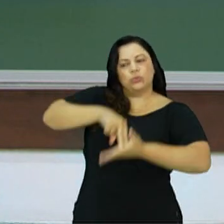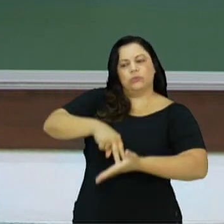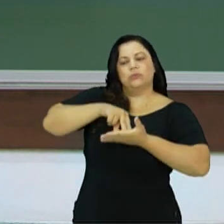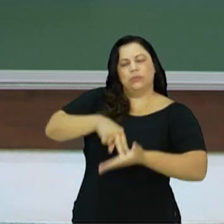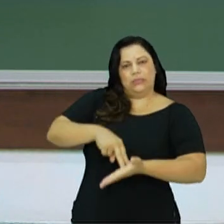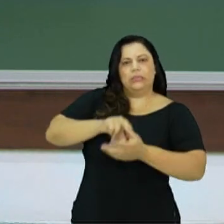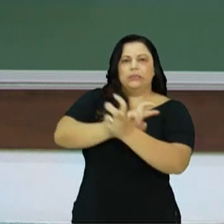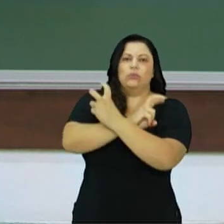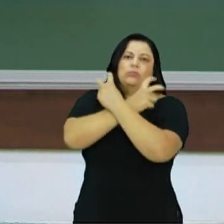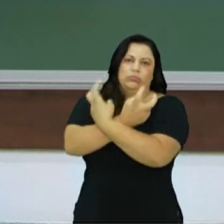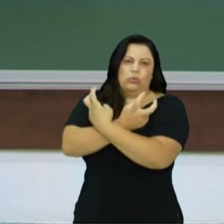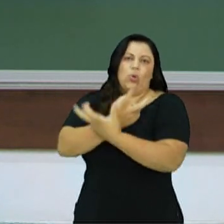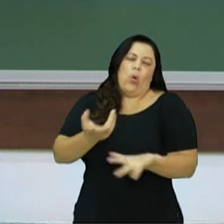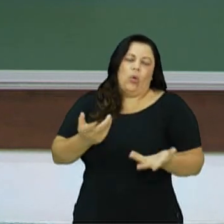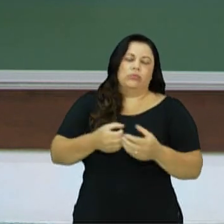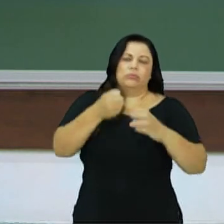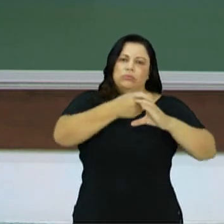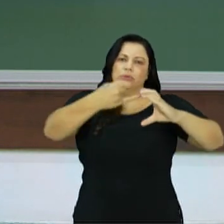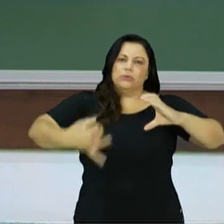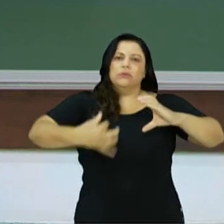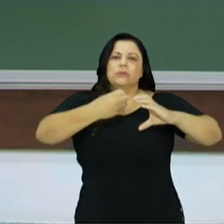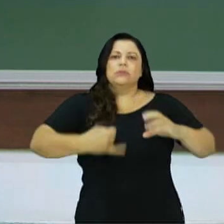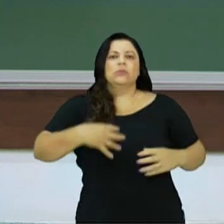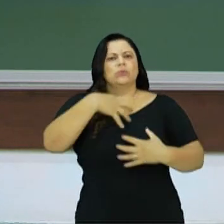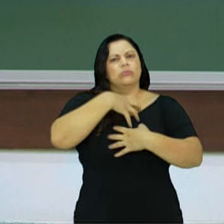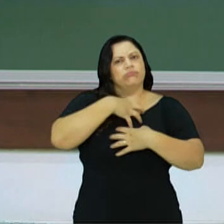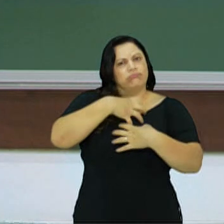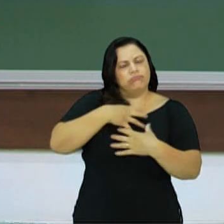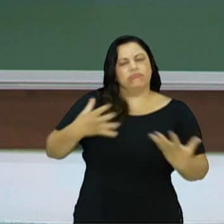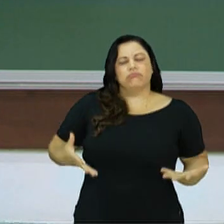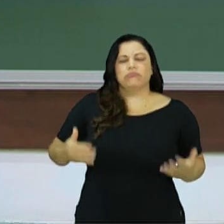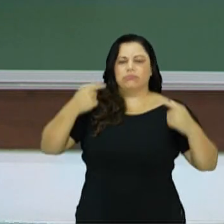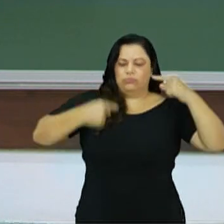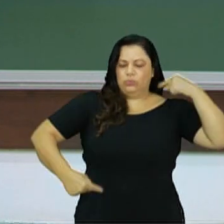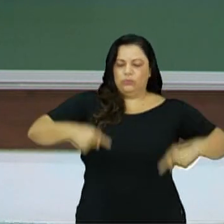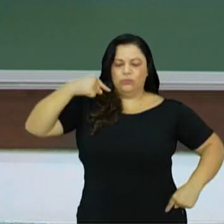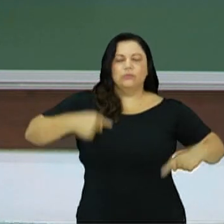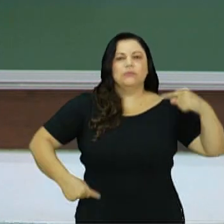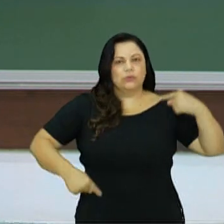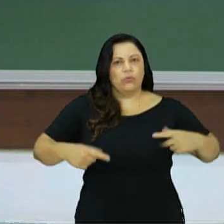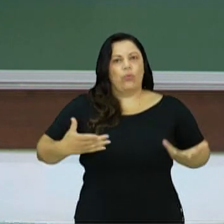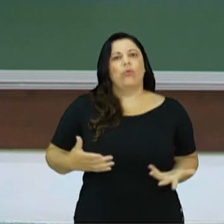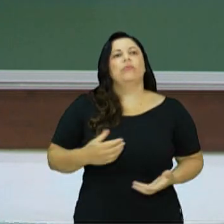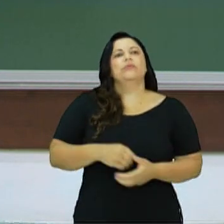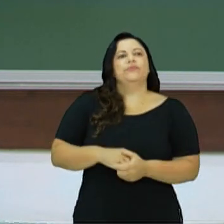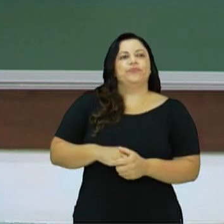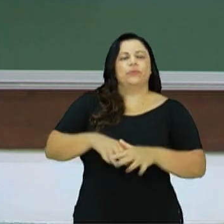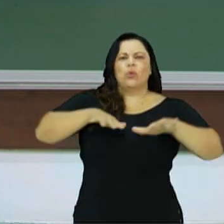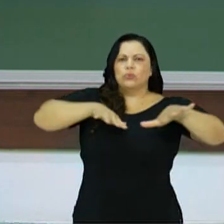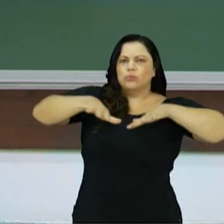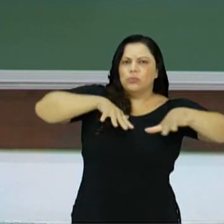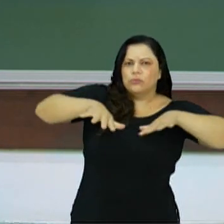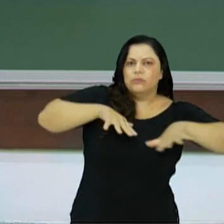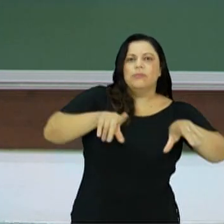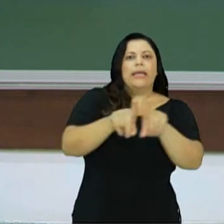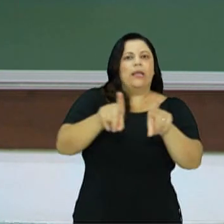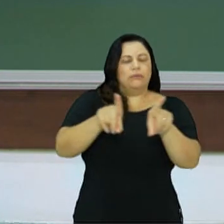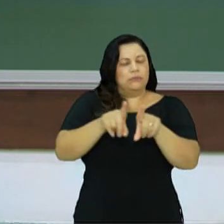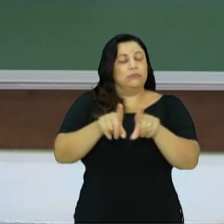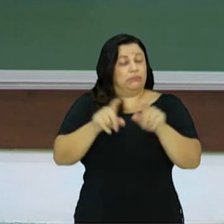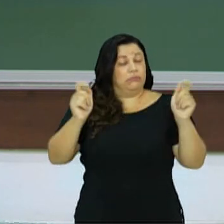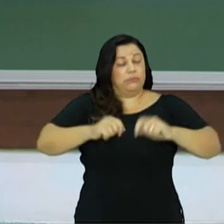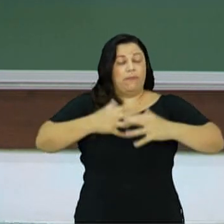seja, as características, a forma, né, ali do nosso corpo de modo geral. Os movimentos, então, tem que estar associado